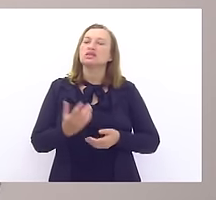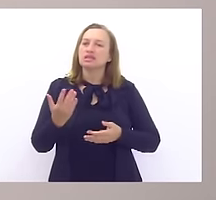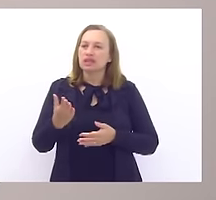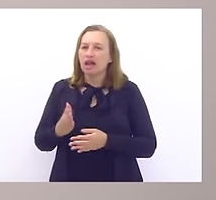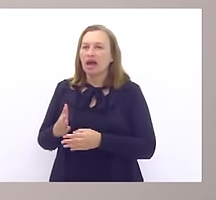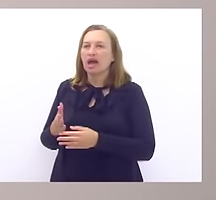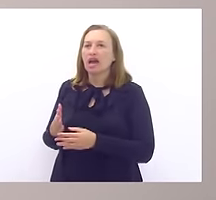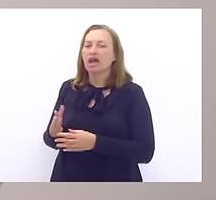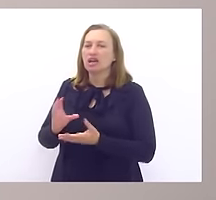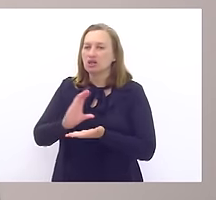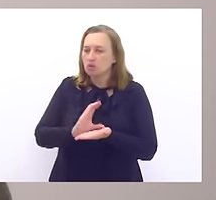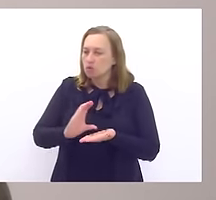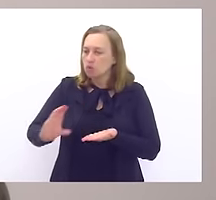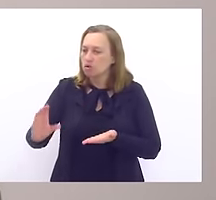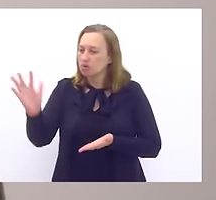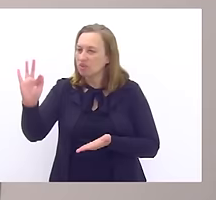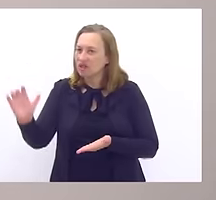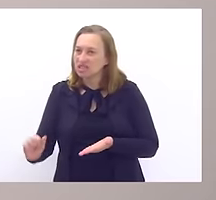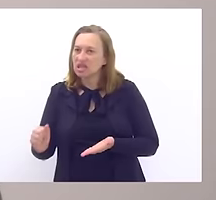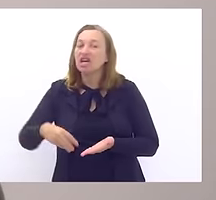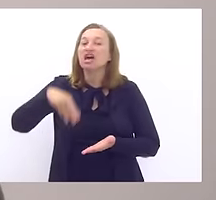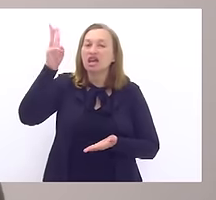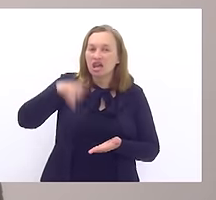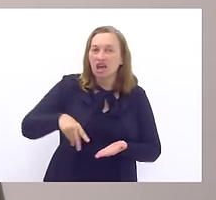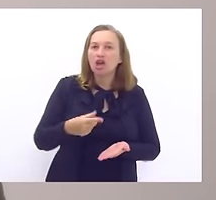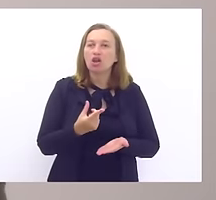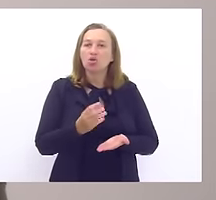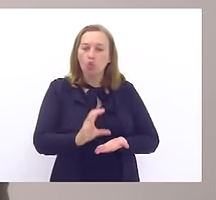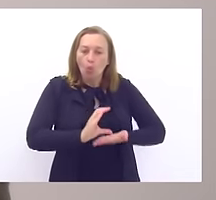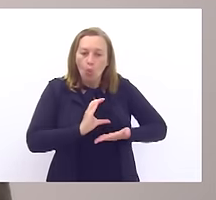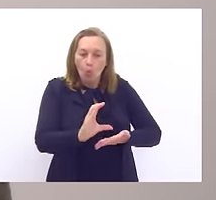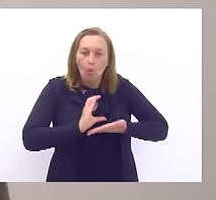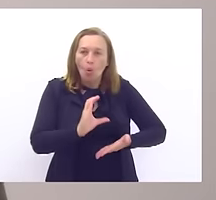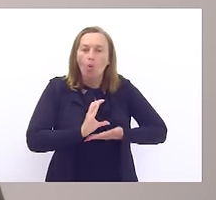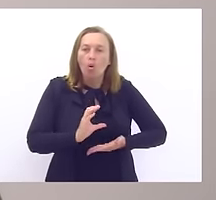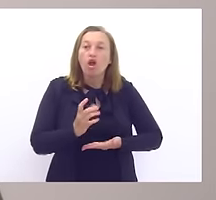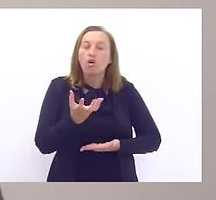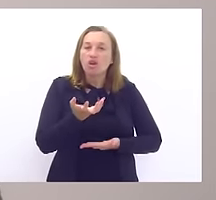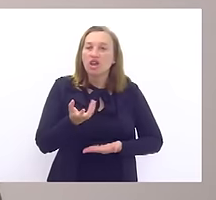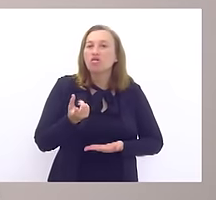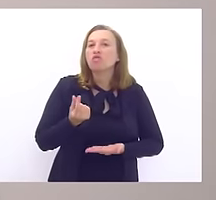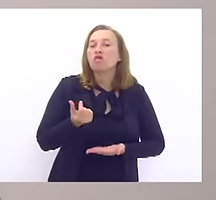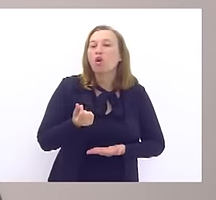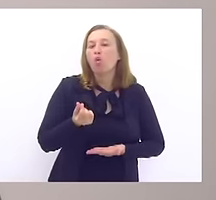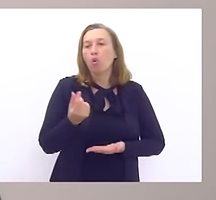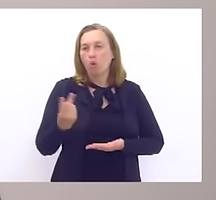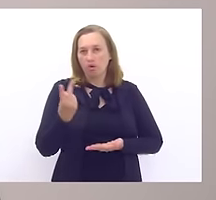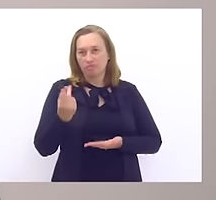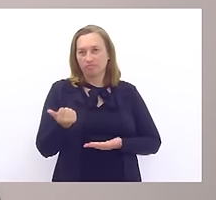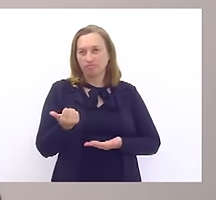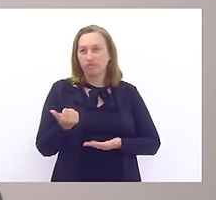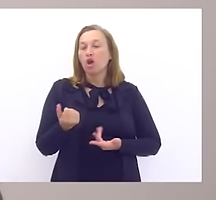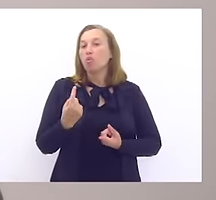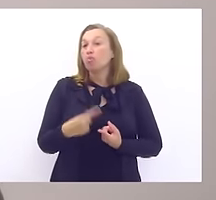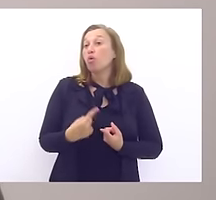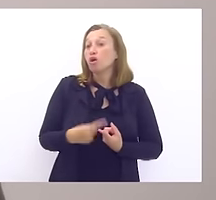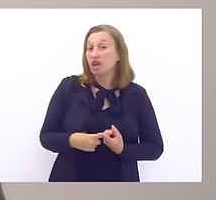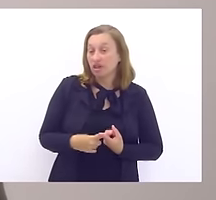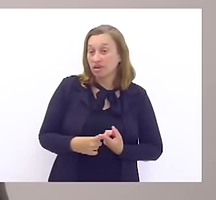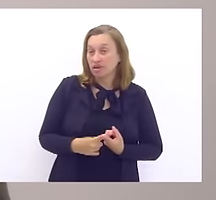quem está lucrando com isso valores eu quero valores porque se prestou